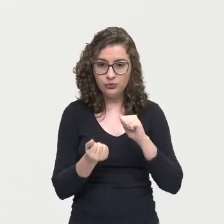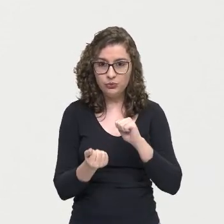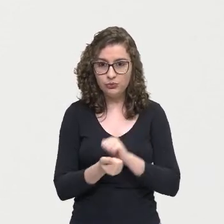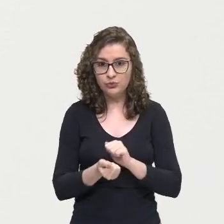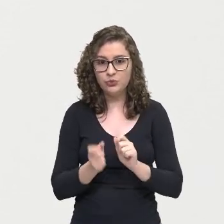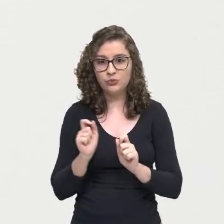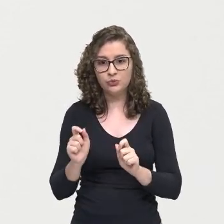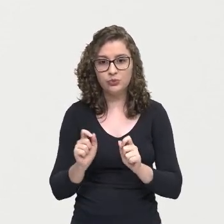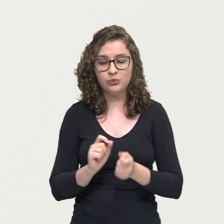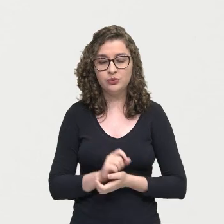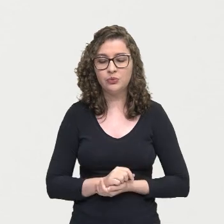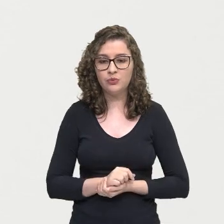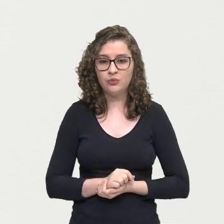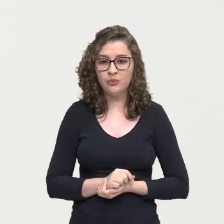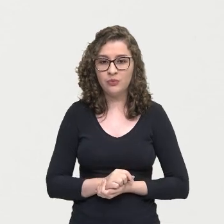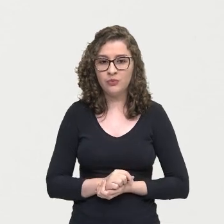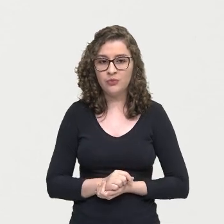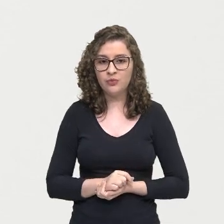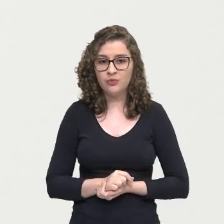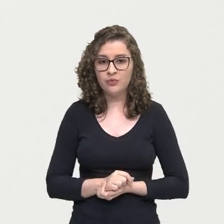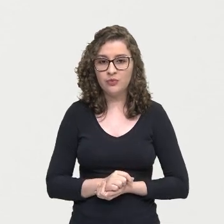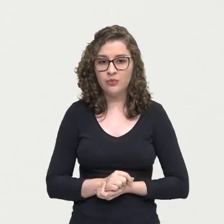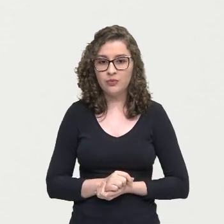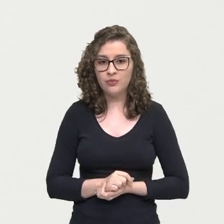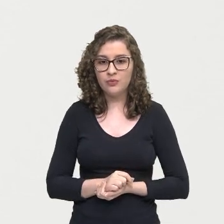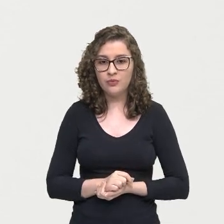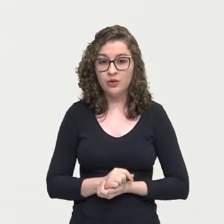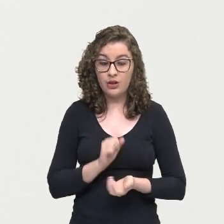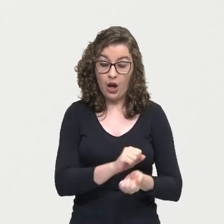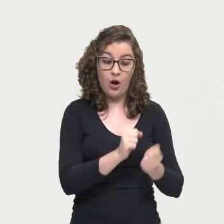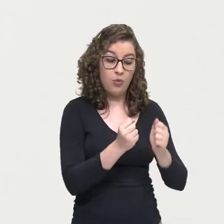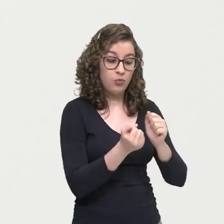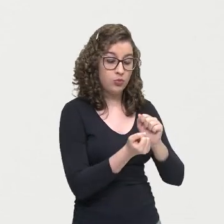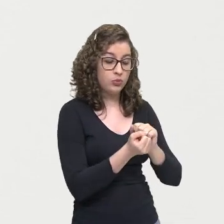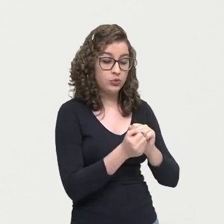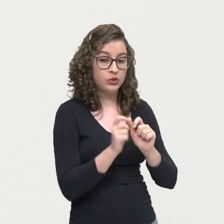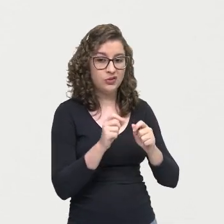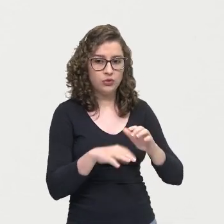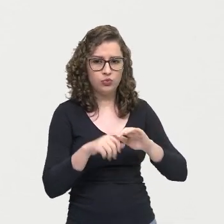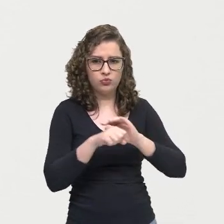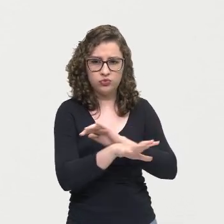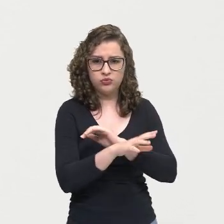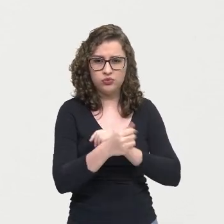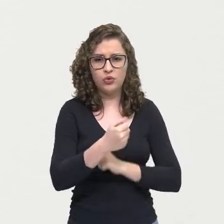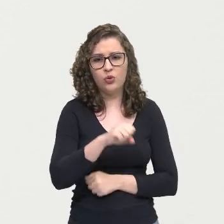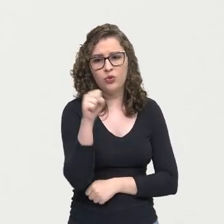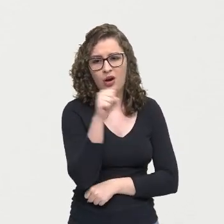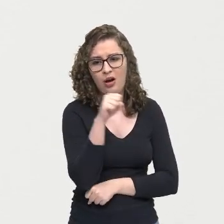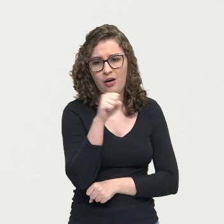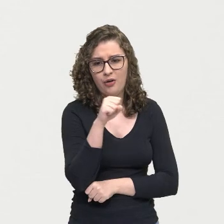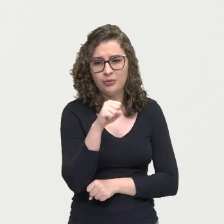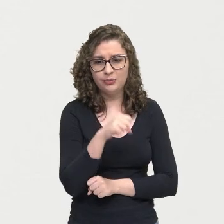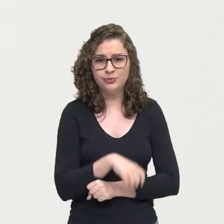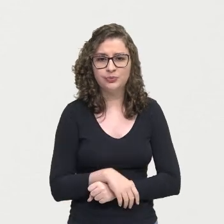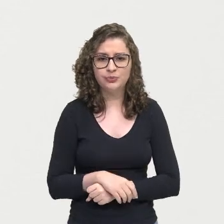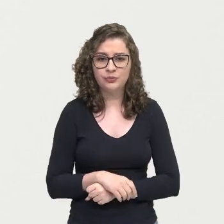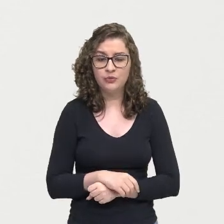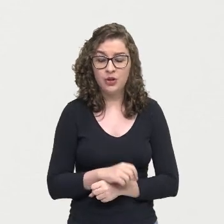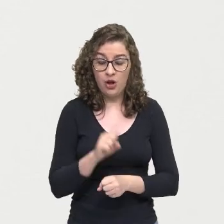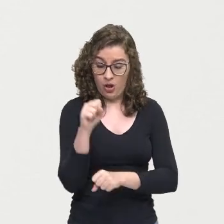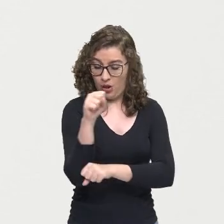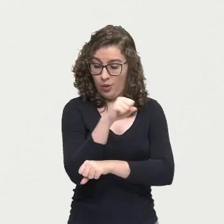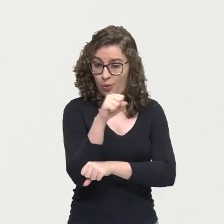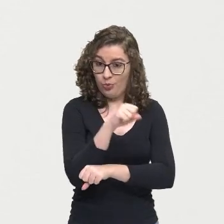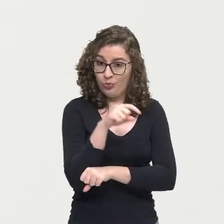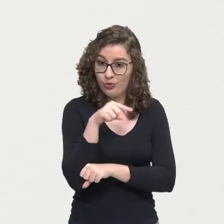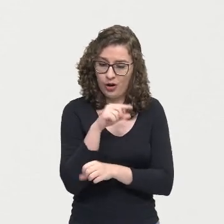catalíticos dos veículos que realizam o processo de combustão, né? Então diz aqui, ó, que no automóvel